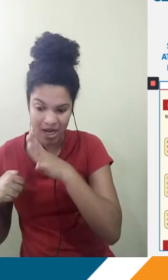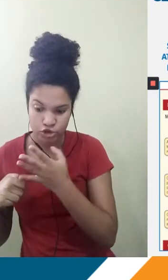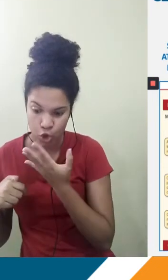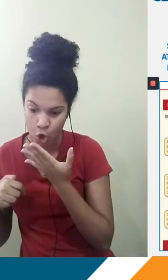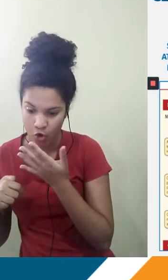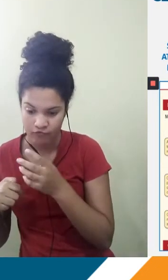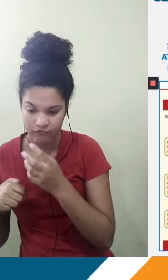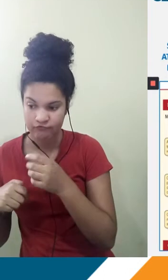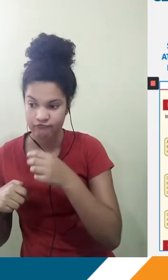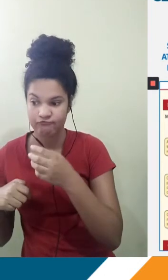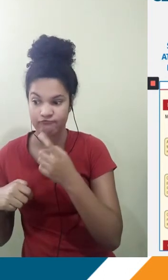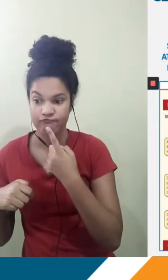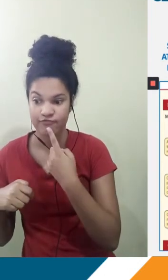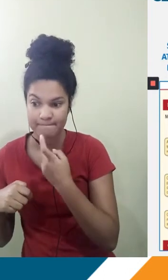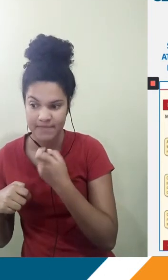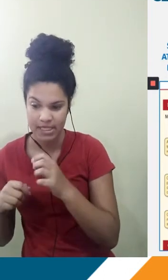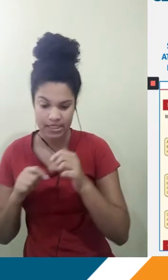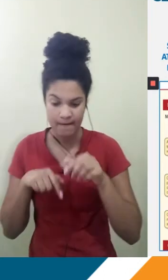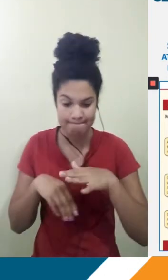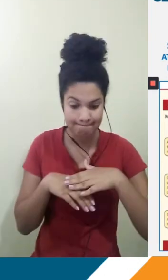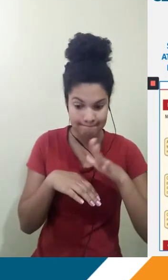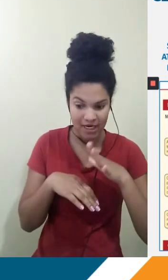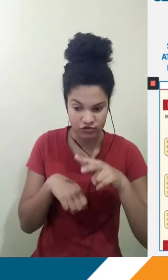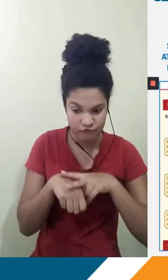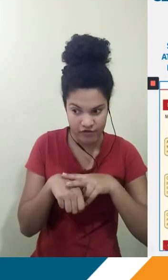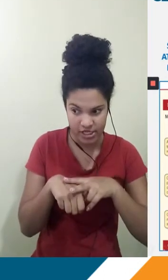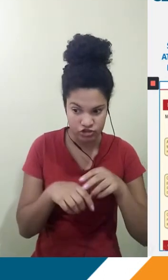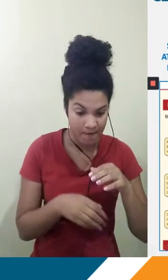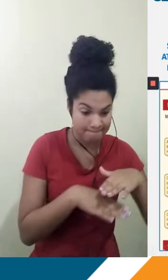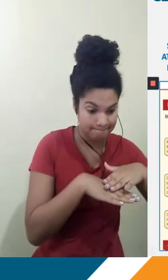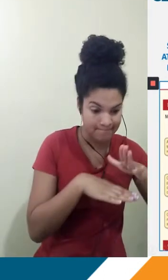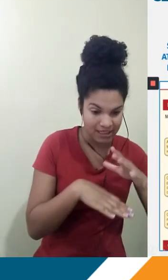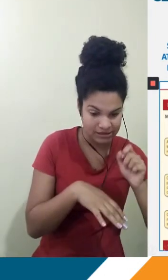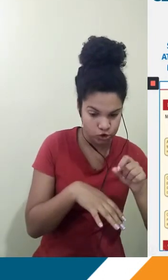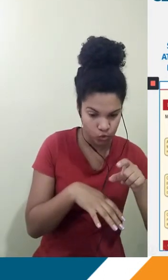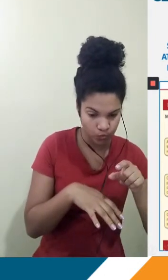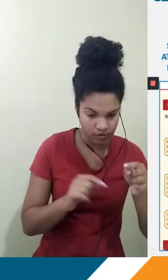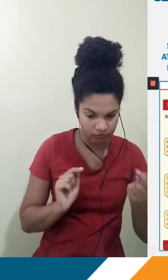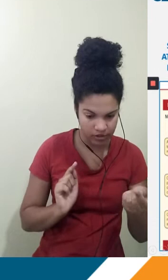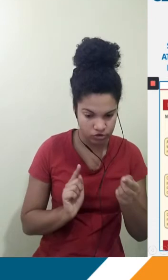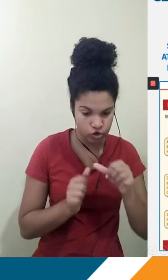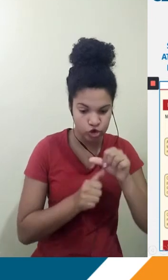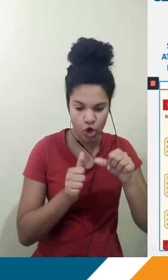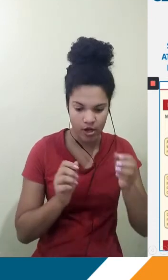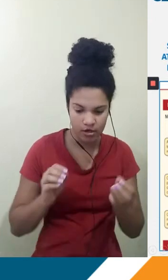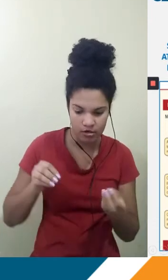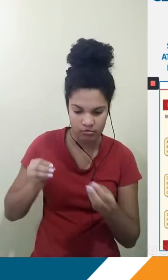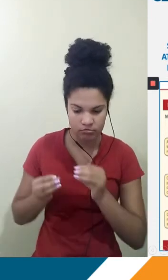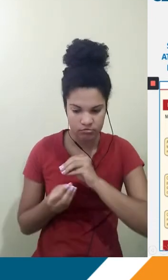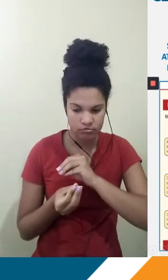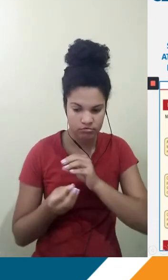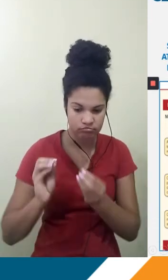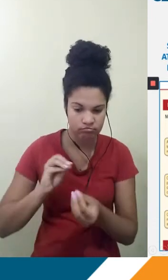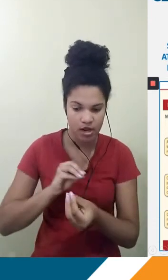azul para outros locais, outras regiões desse solvente. Com o passar do tempo vai haver um equilíbrio